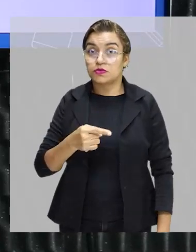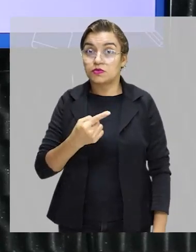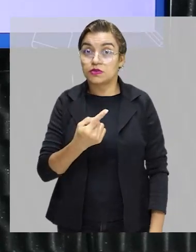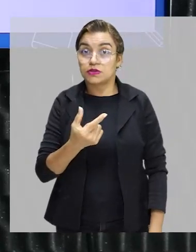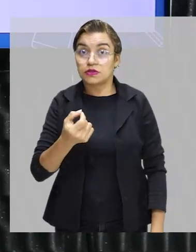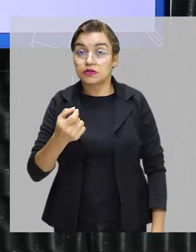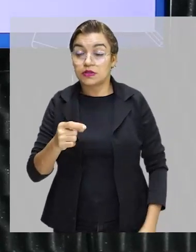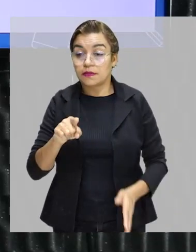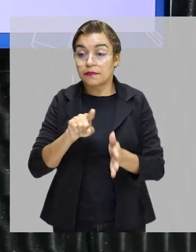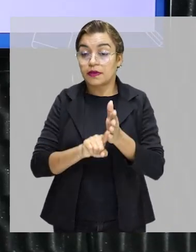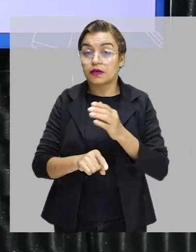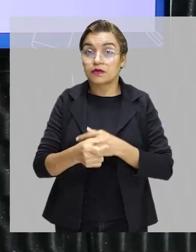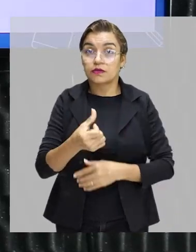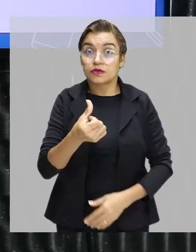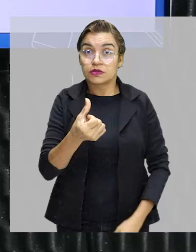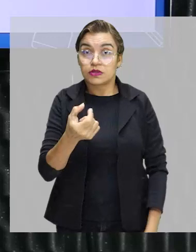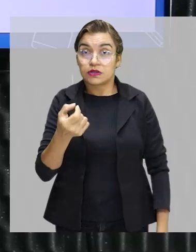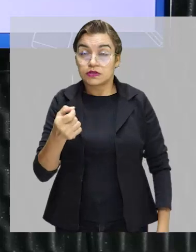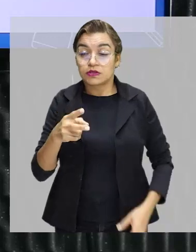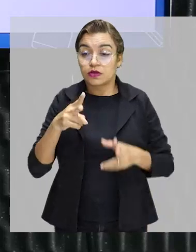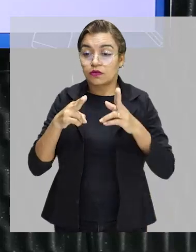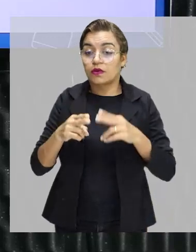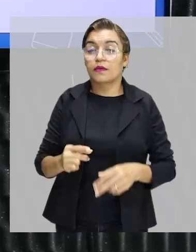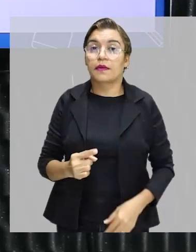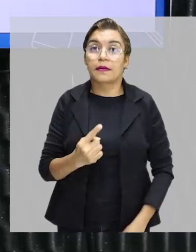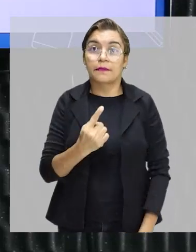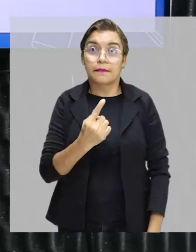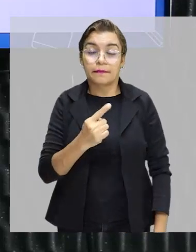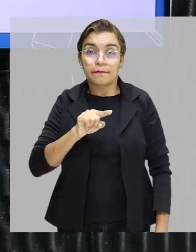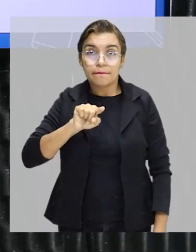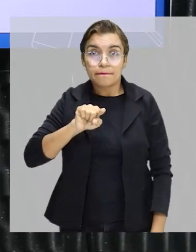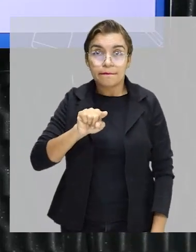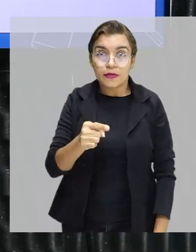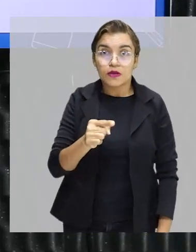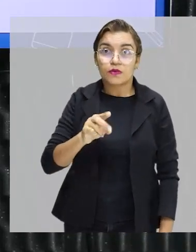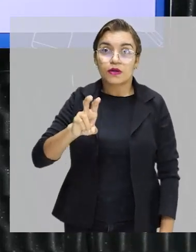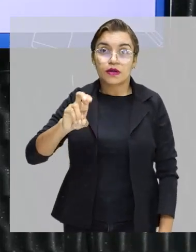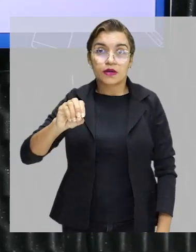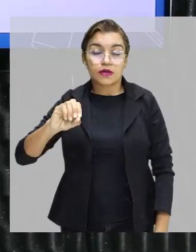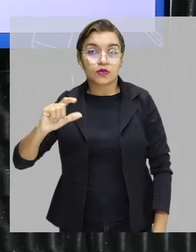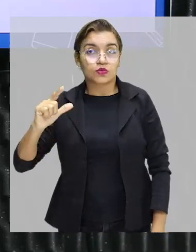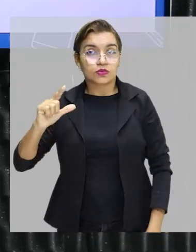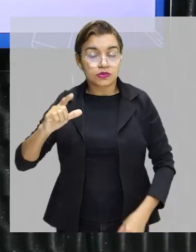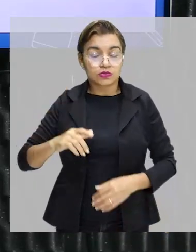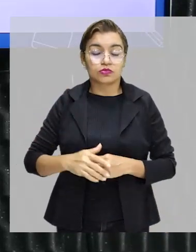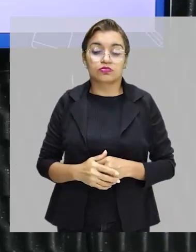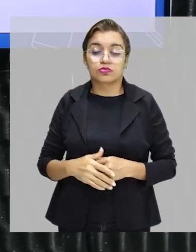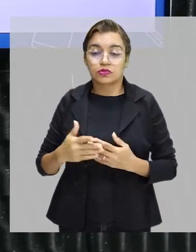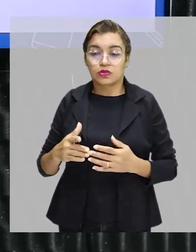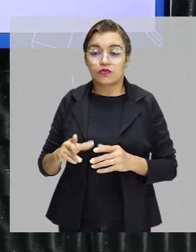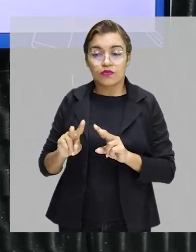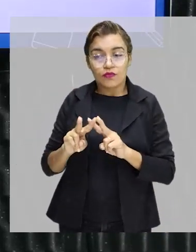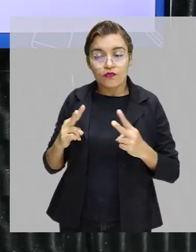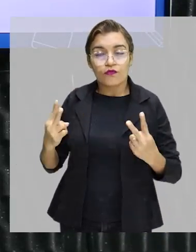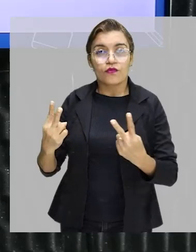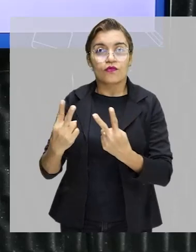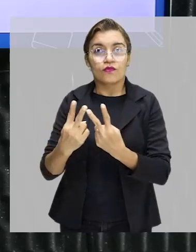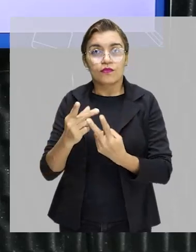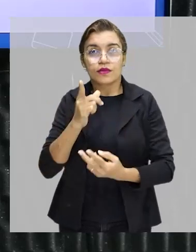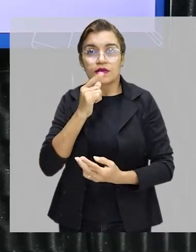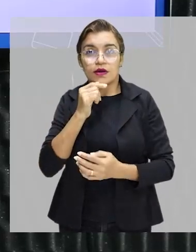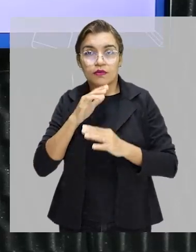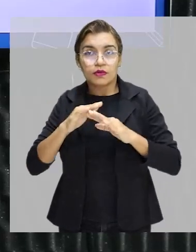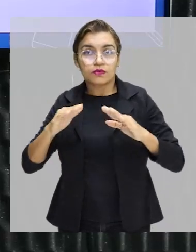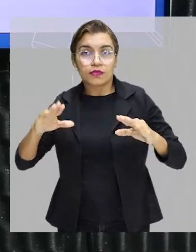600, 1.500 litros, certo? Esse foi o volume de água do mar adicionado.